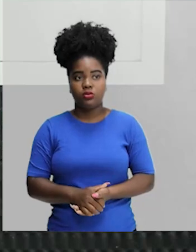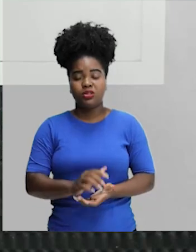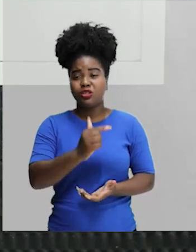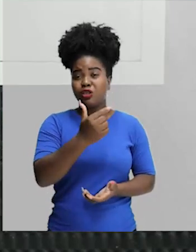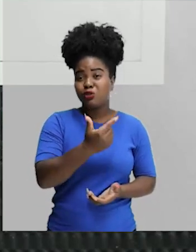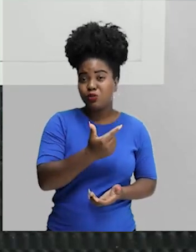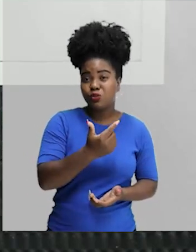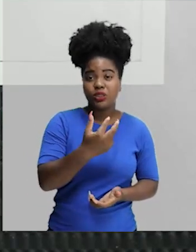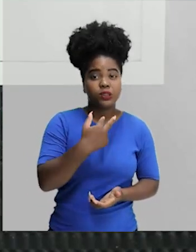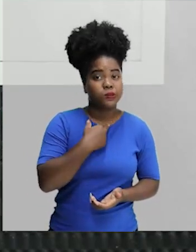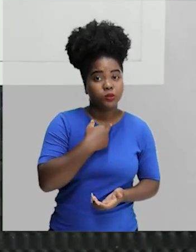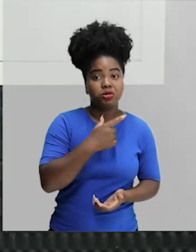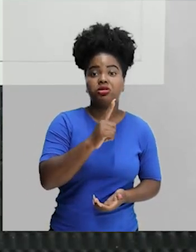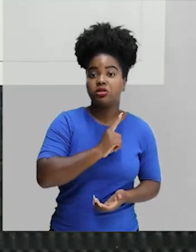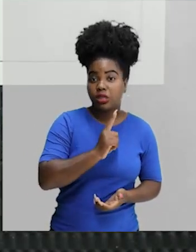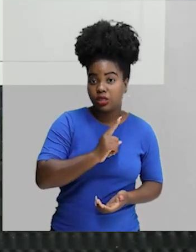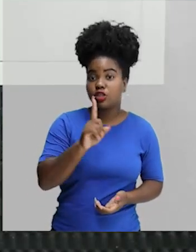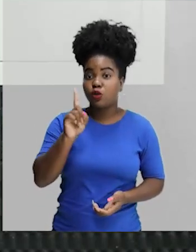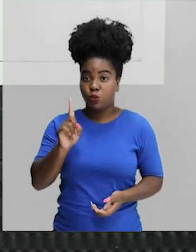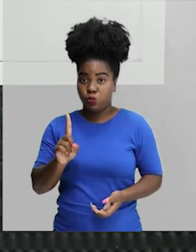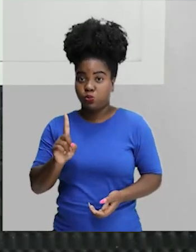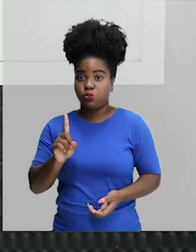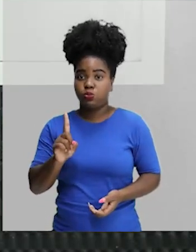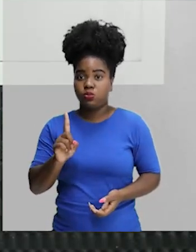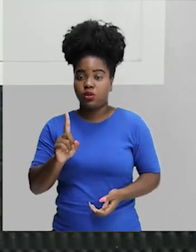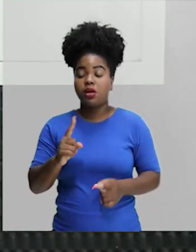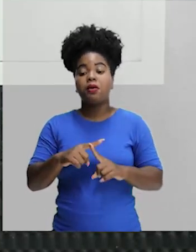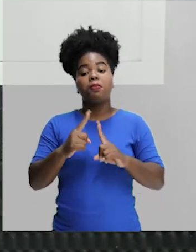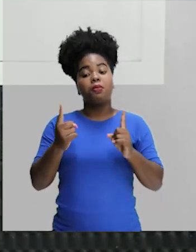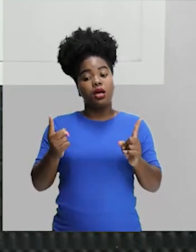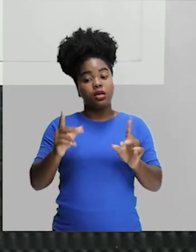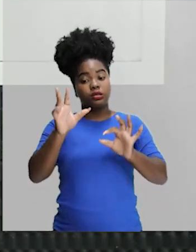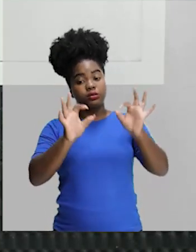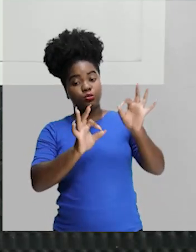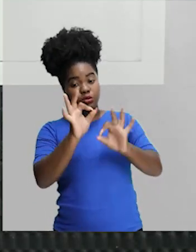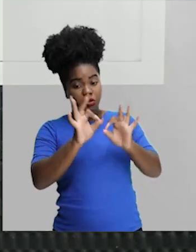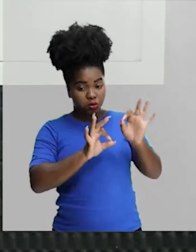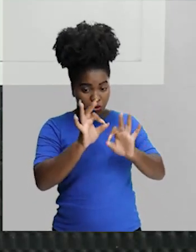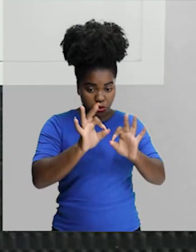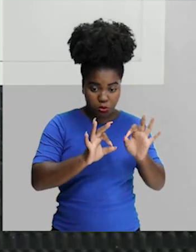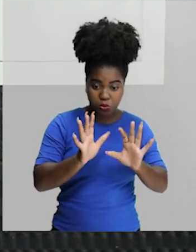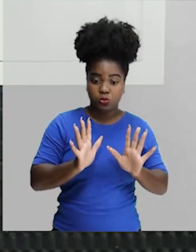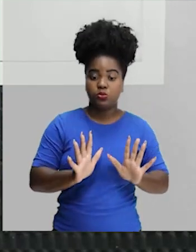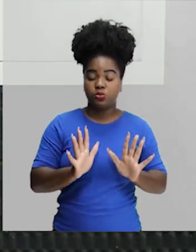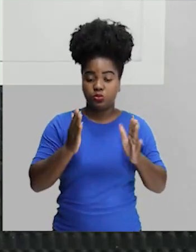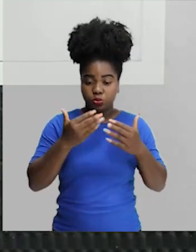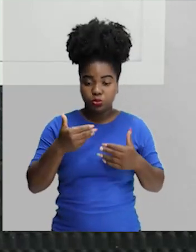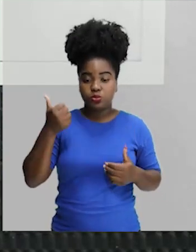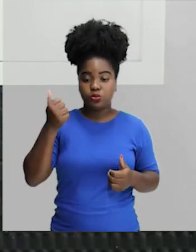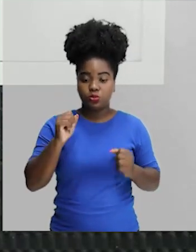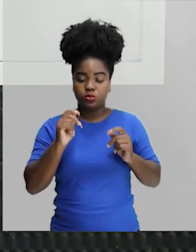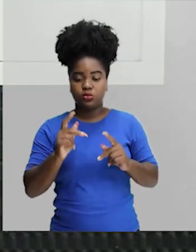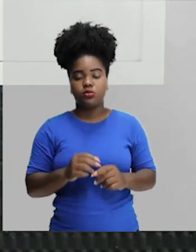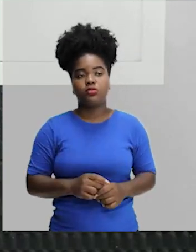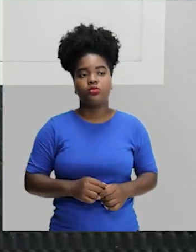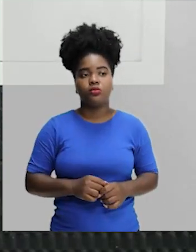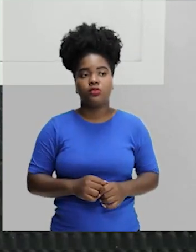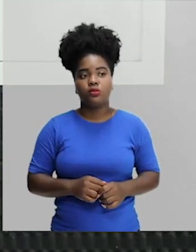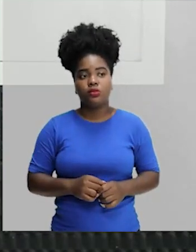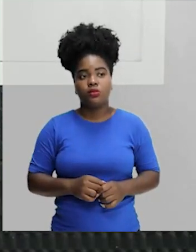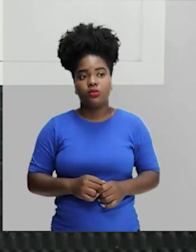2, tem que ser 1. Mas a gente pode dar um jeito. Né? Veja bem, o polinômio